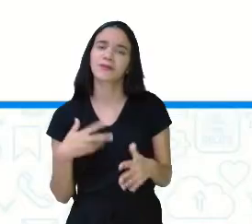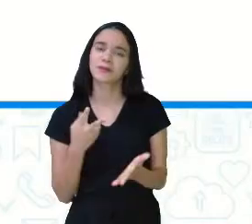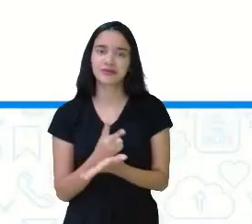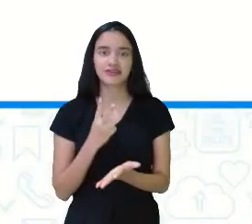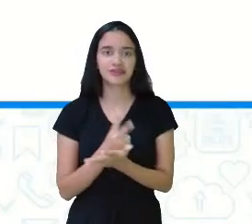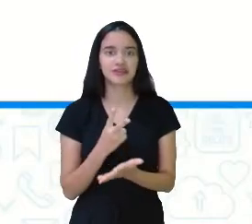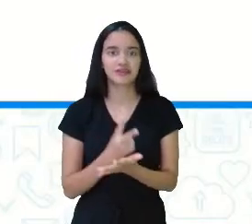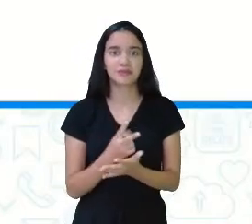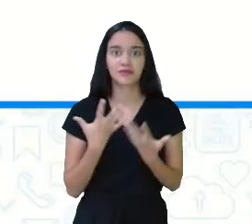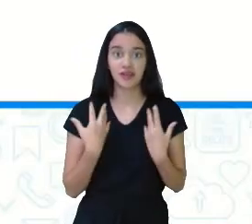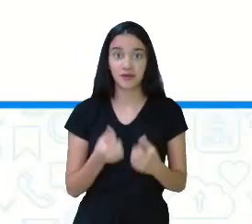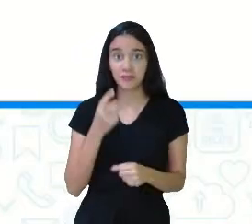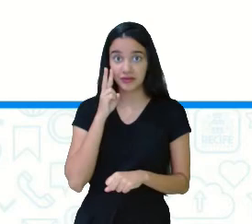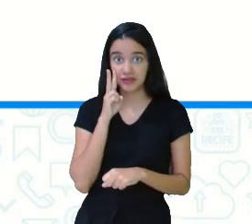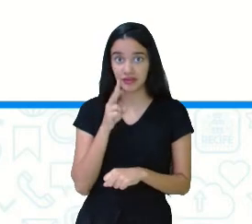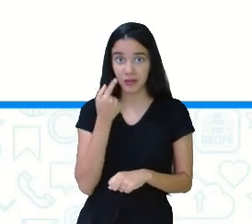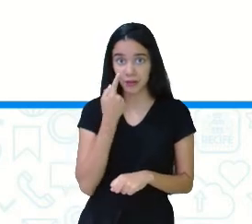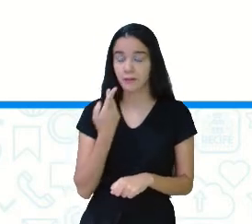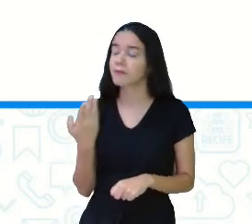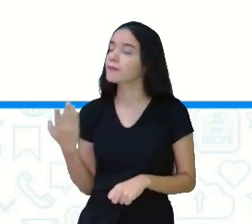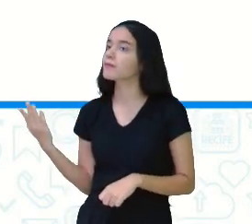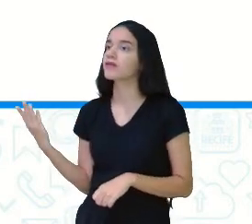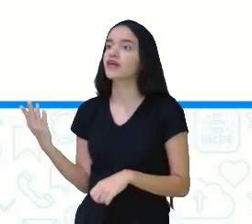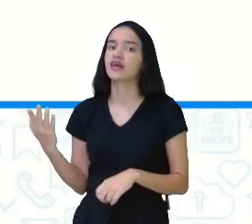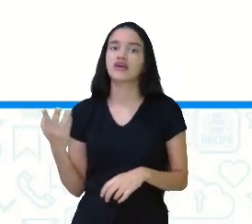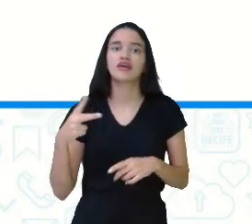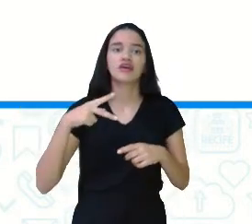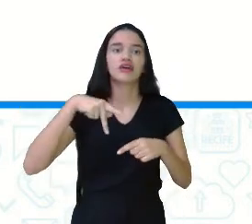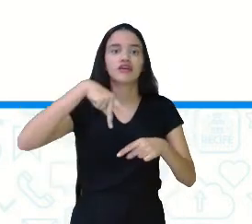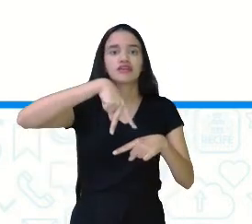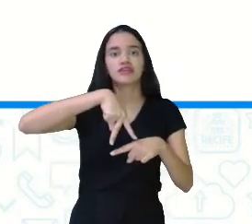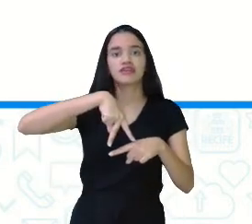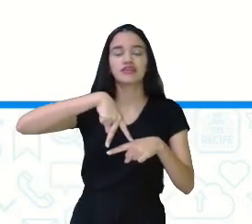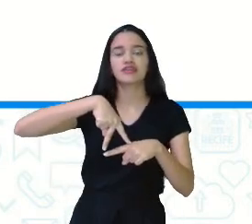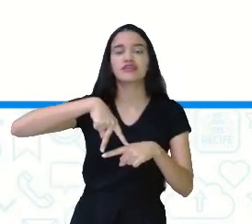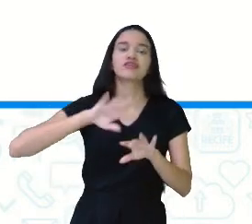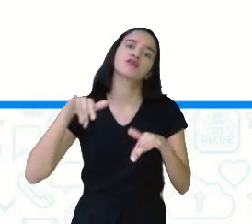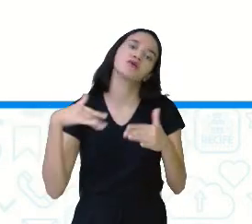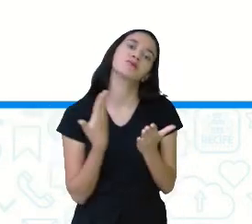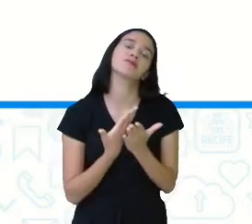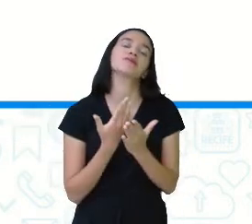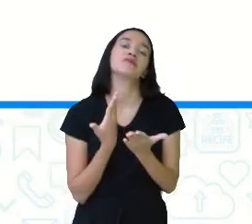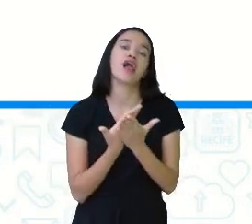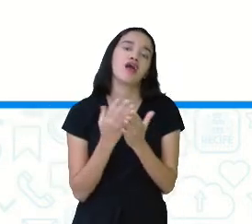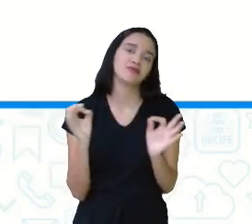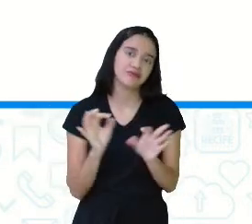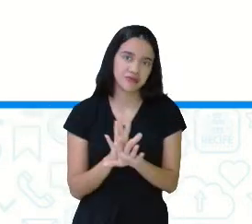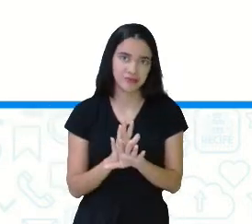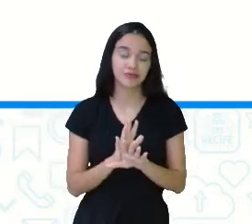sempre. Vamos lá. Triângulo, bem rapidinho, né? Porque daqui a pouco já está na hora de eu ir embora.